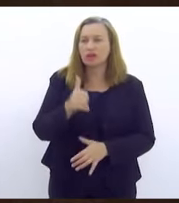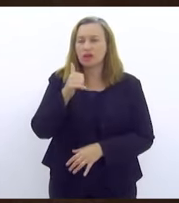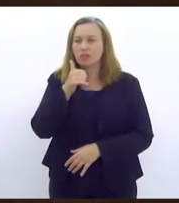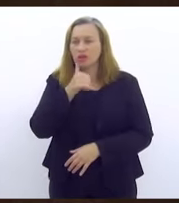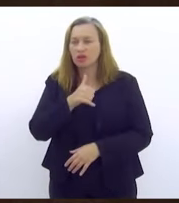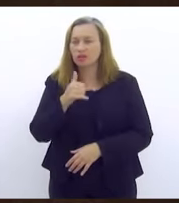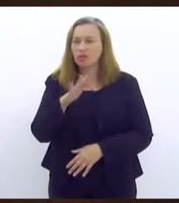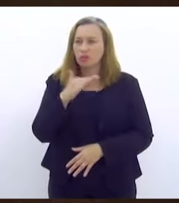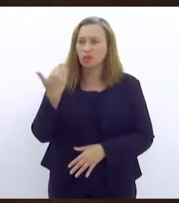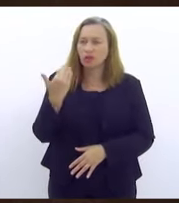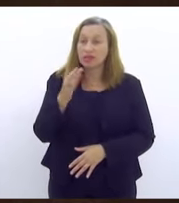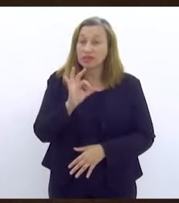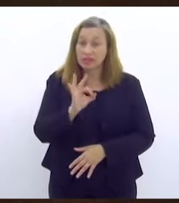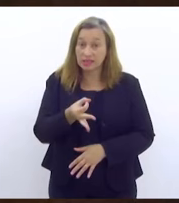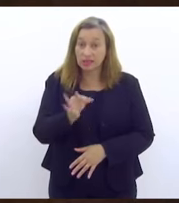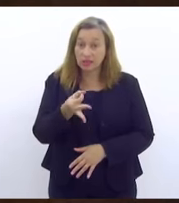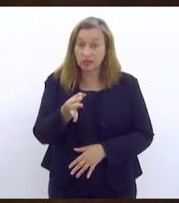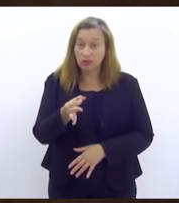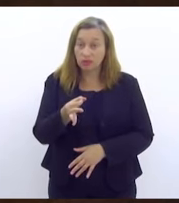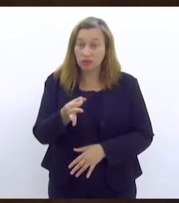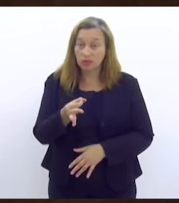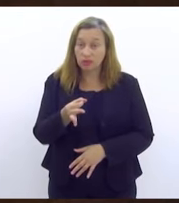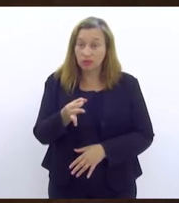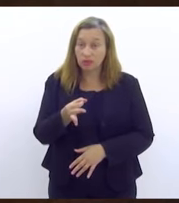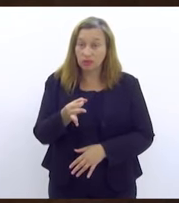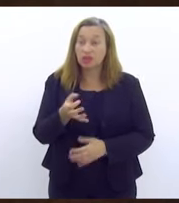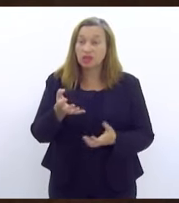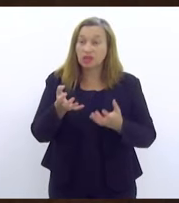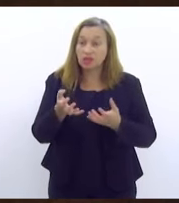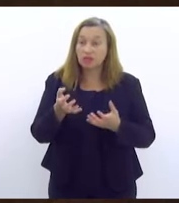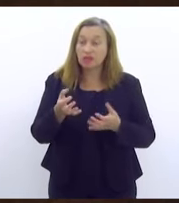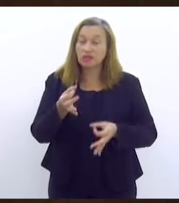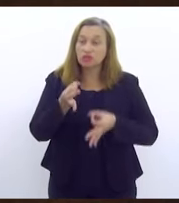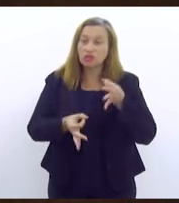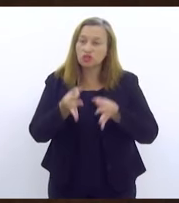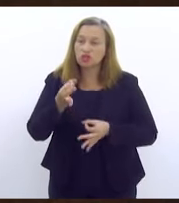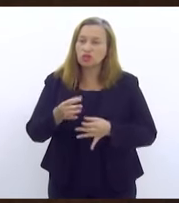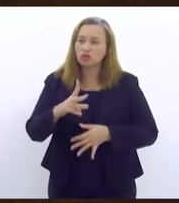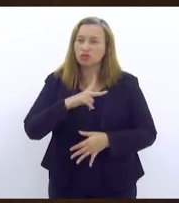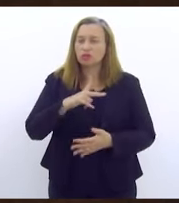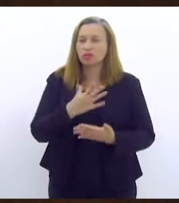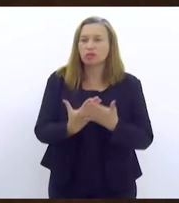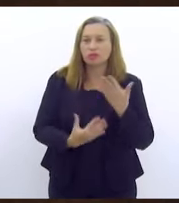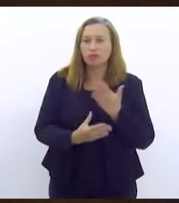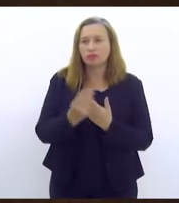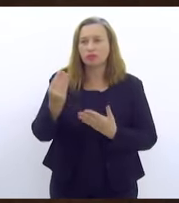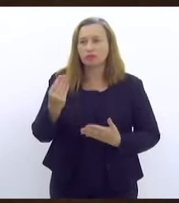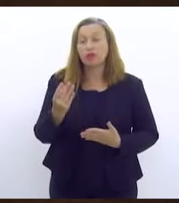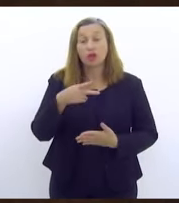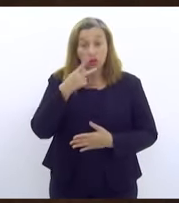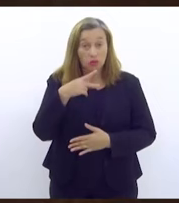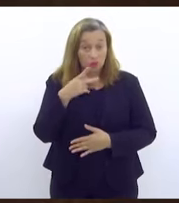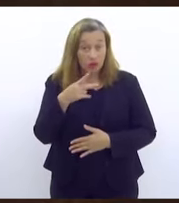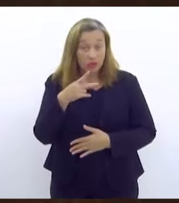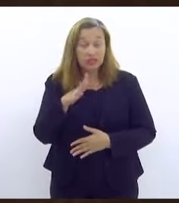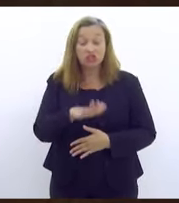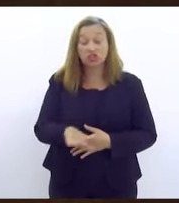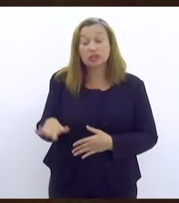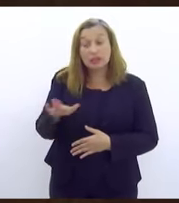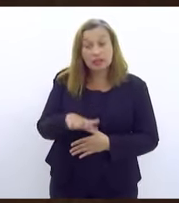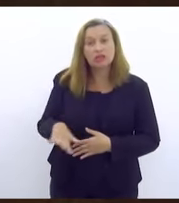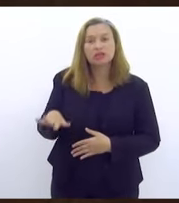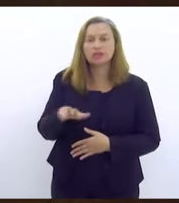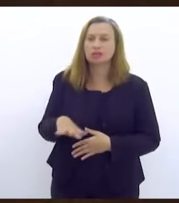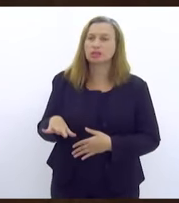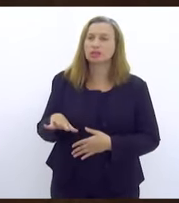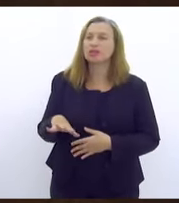é óbvio que ia querer fazer justiça com as próprias mãos. Estou falando de crianças que